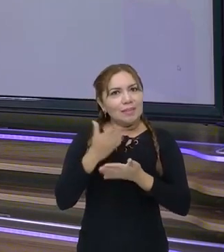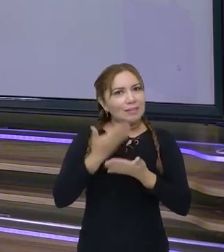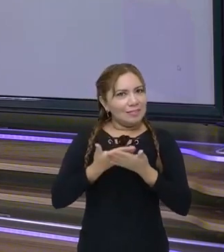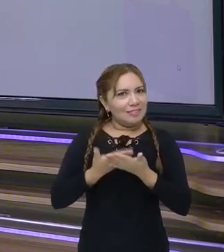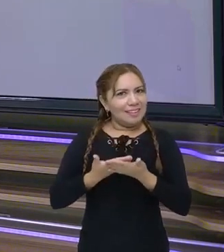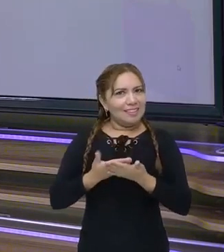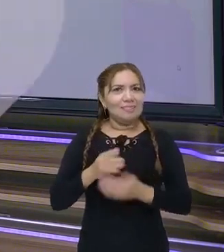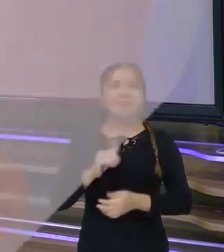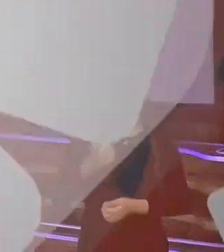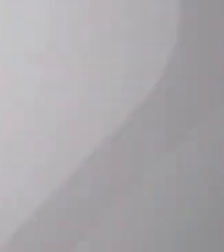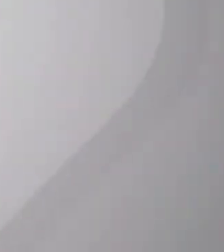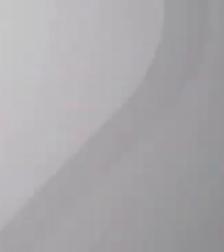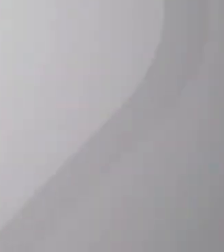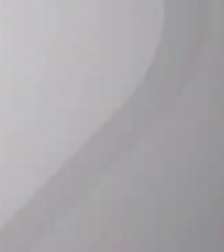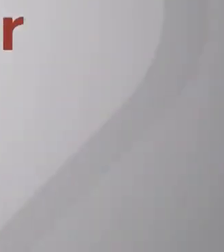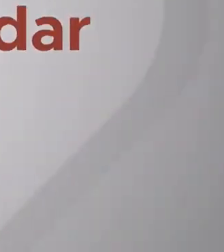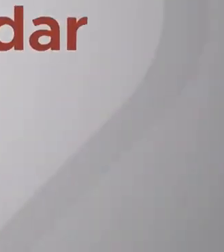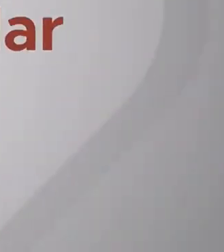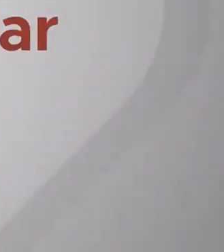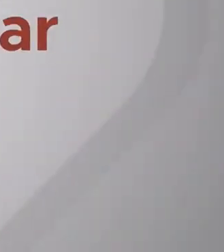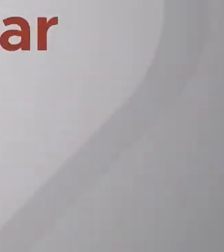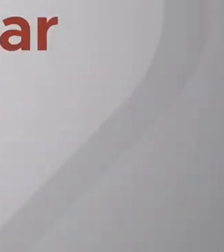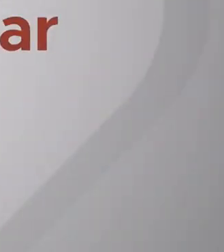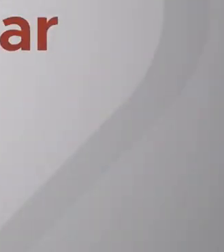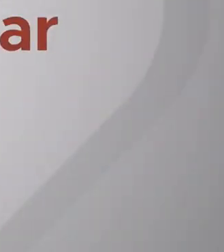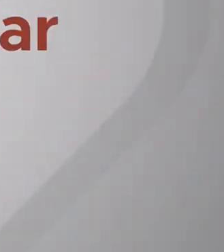estudar. Vamos lá?